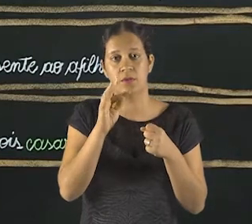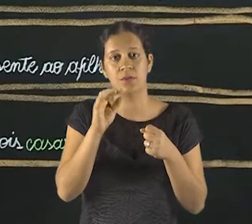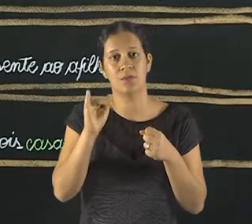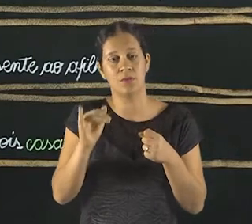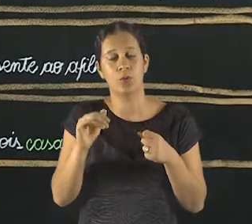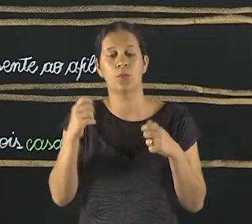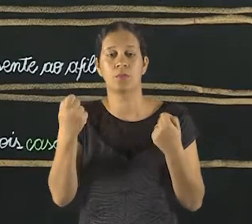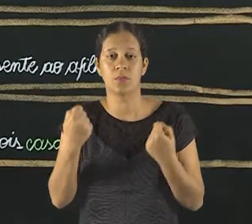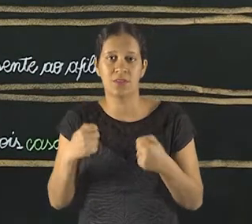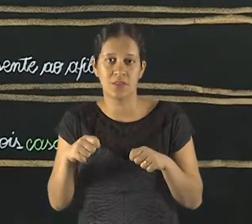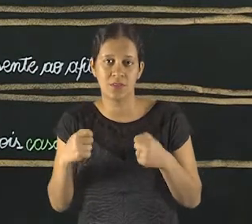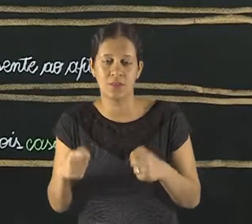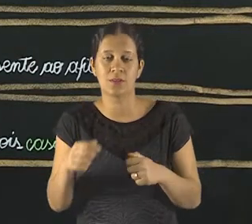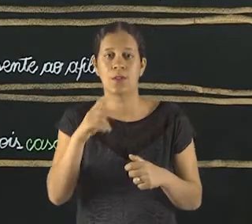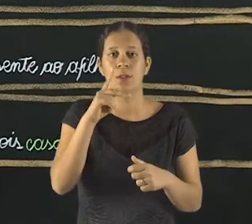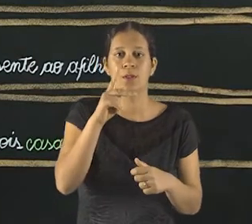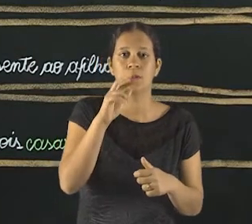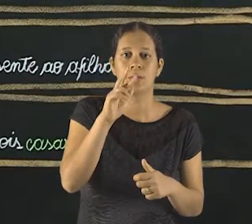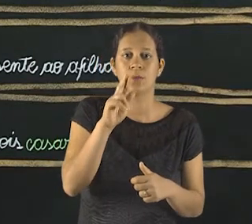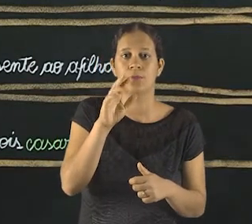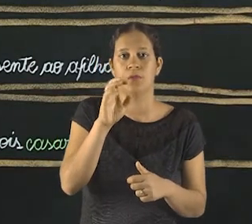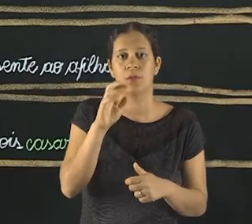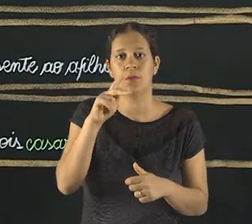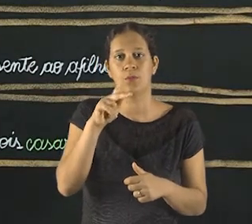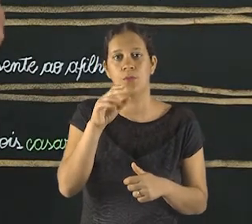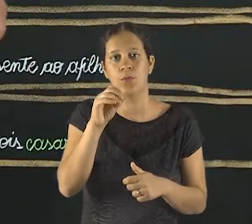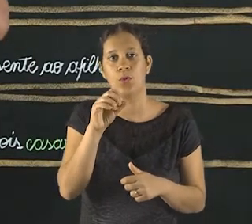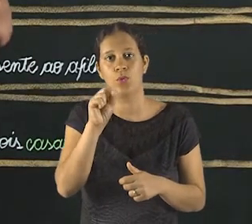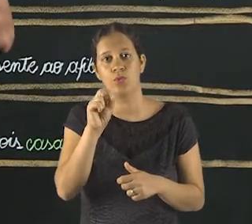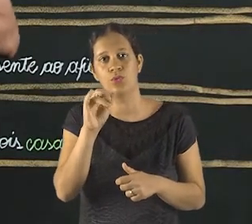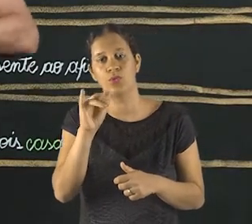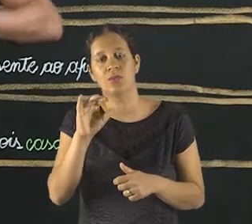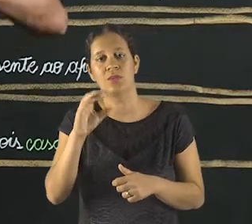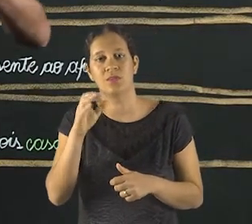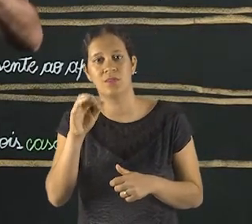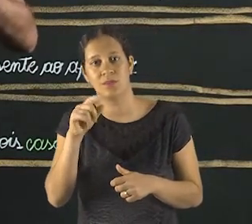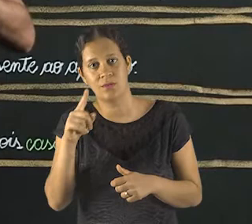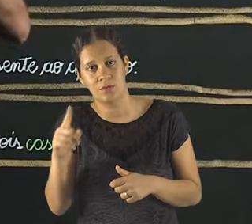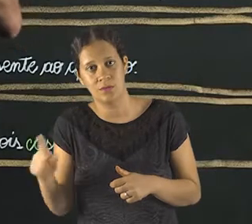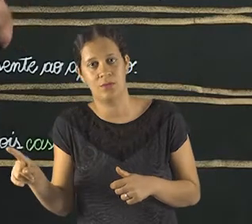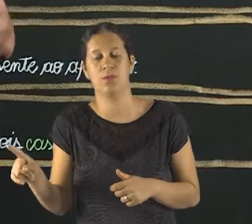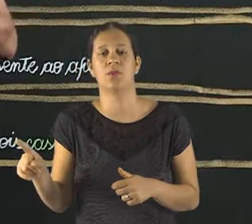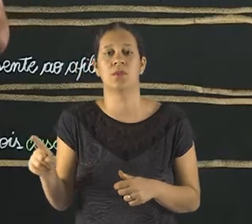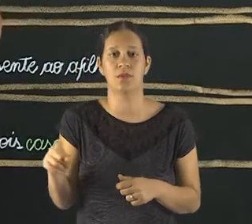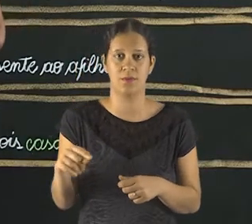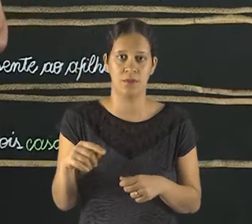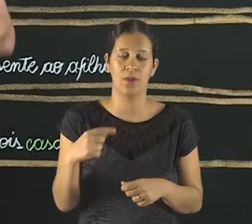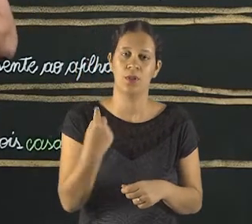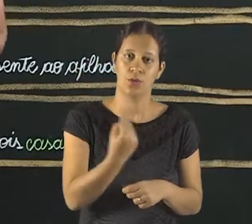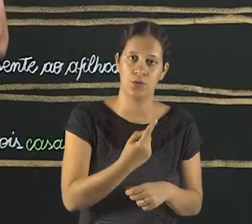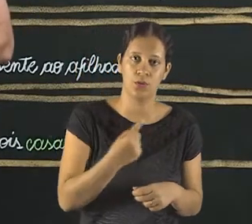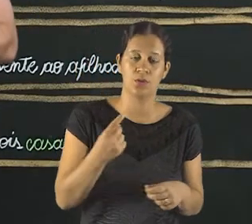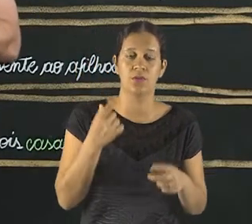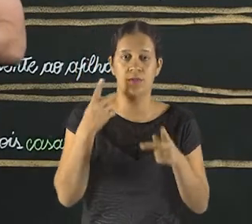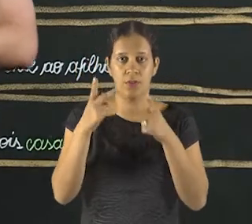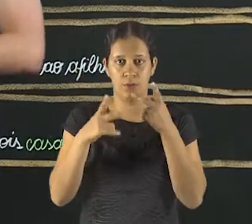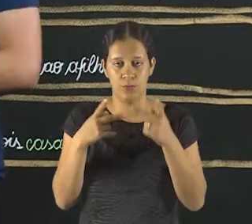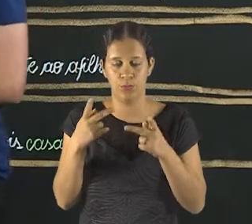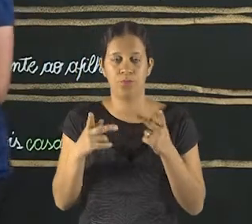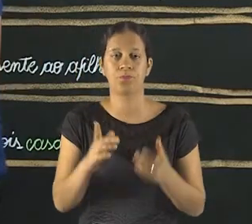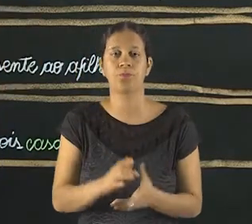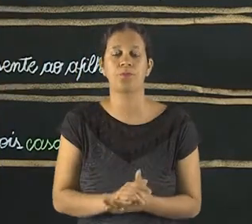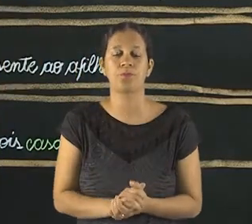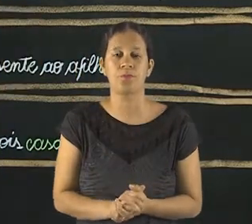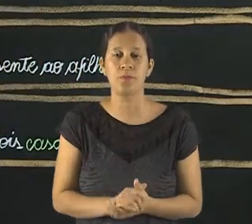indiretos precisam de preposição, ou seja, não apenas de um complemento, mas um complemento introduzido por uma preposição. É assim que a gente